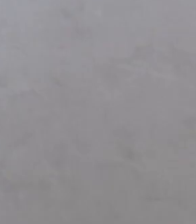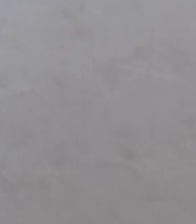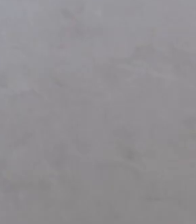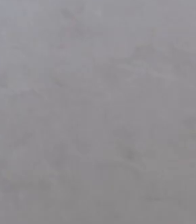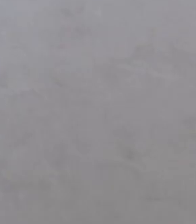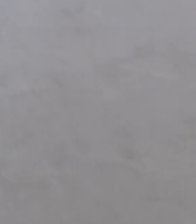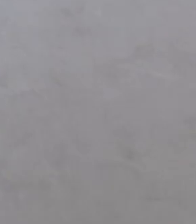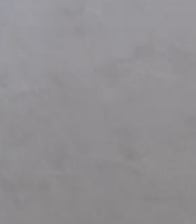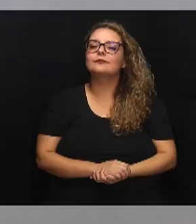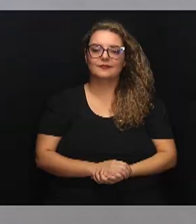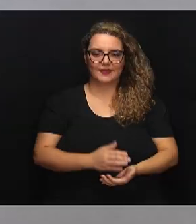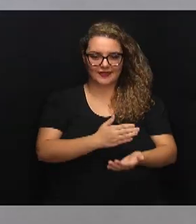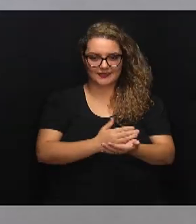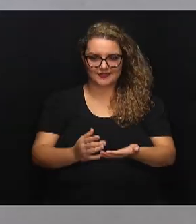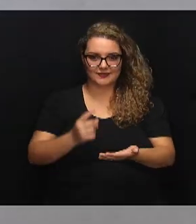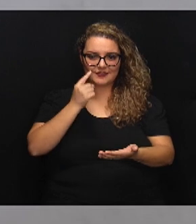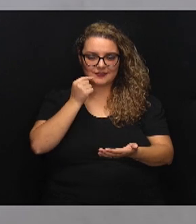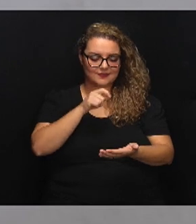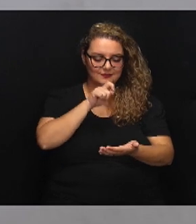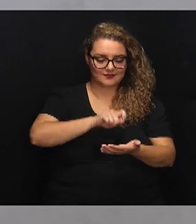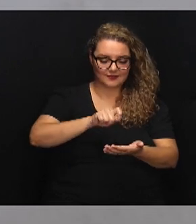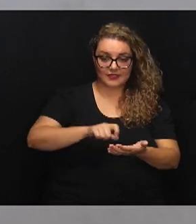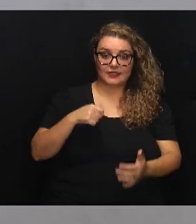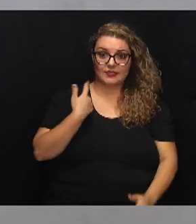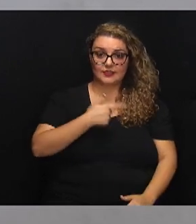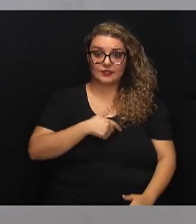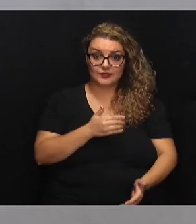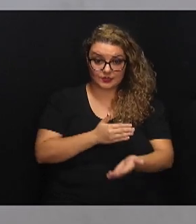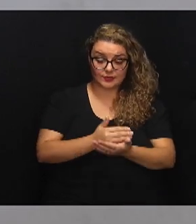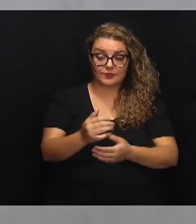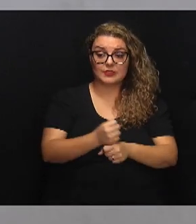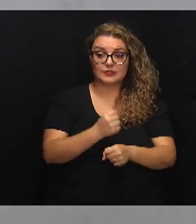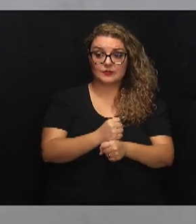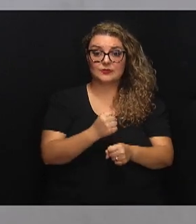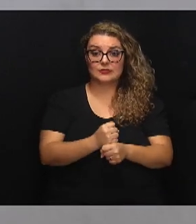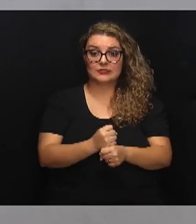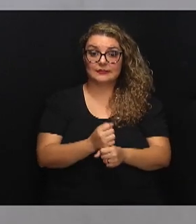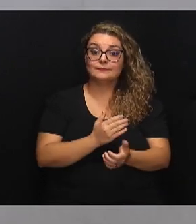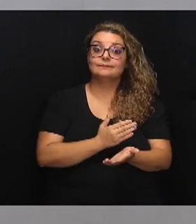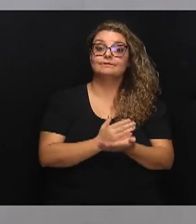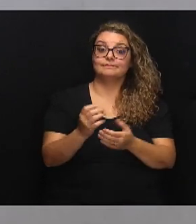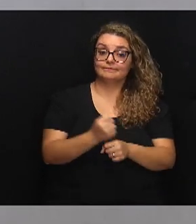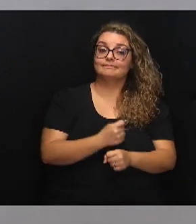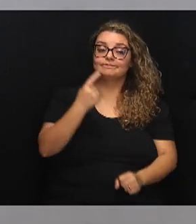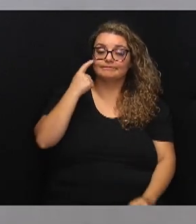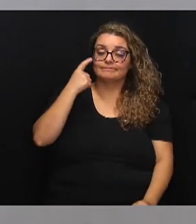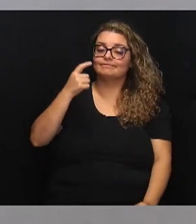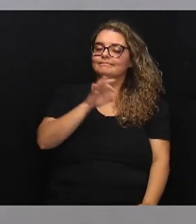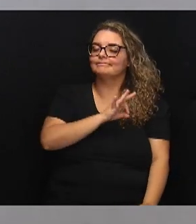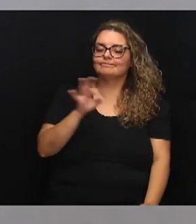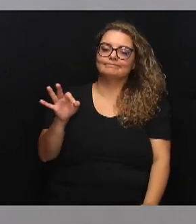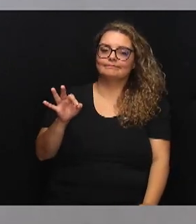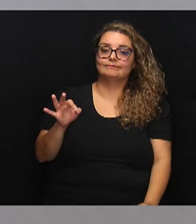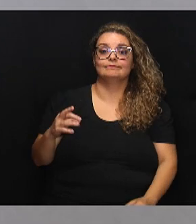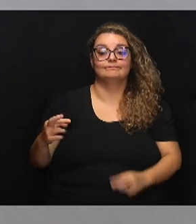Está começando mais um Na Ponta do Lápis e estamos no início do ano e o começo de ano é um momento ideal para reavaliar as metas